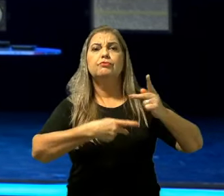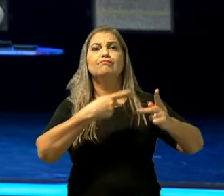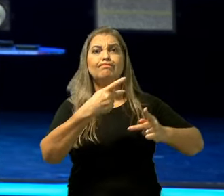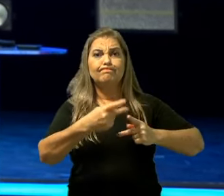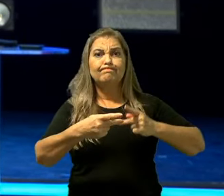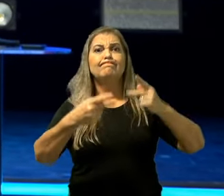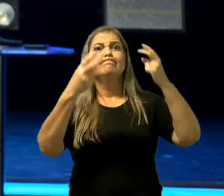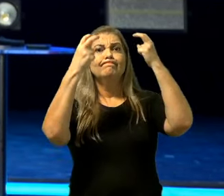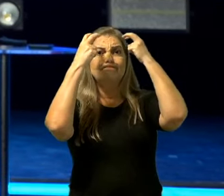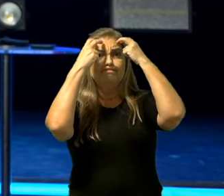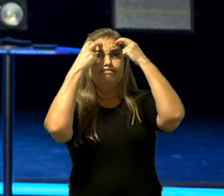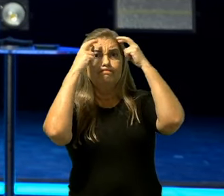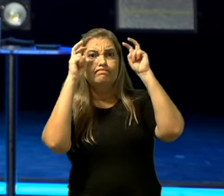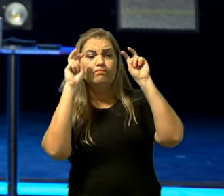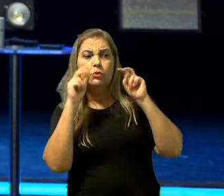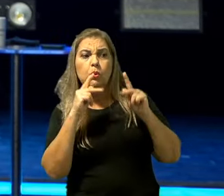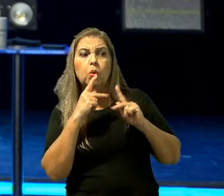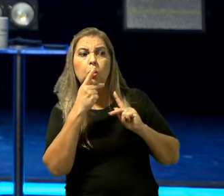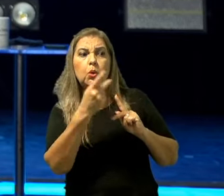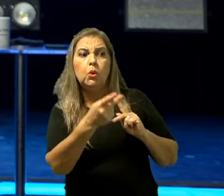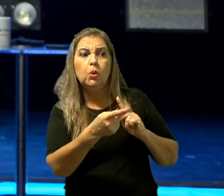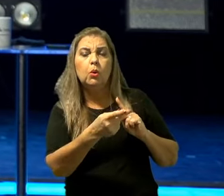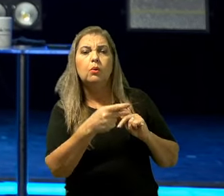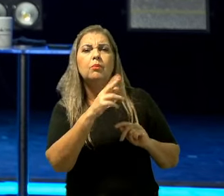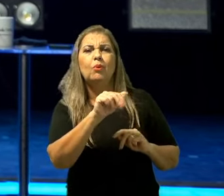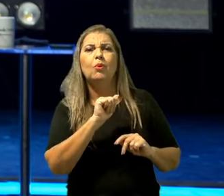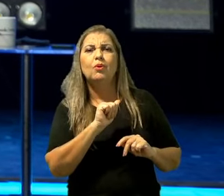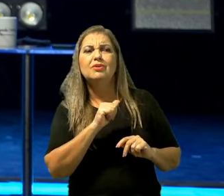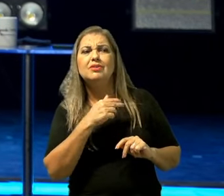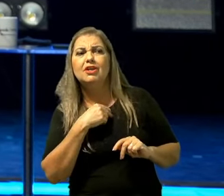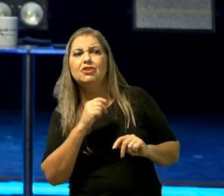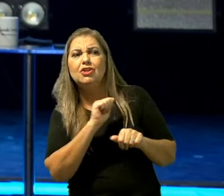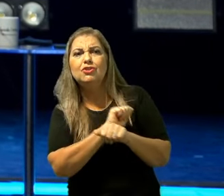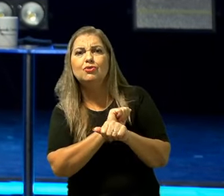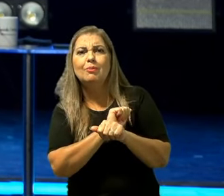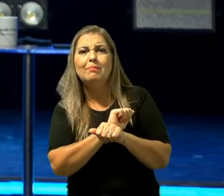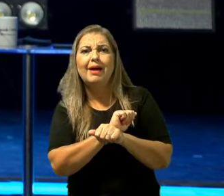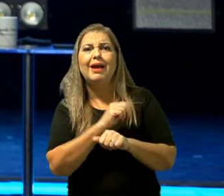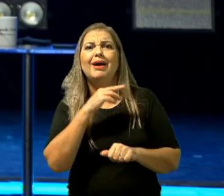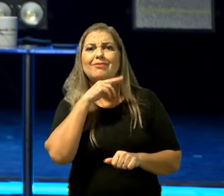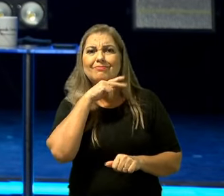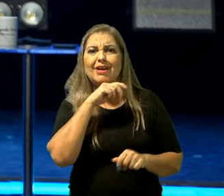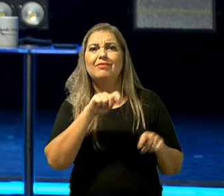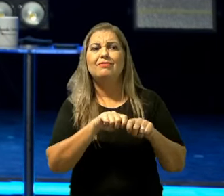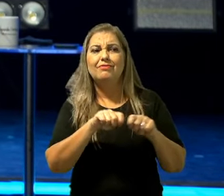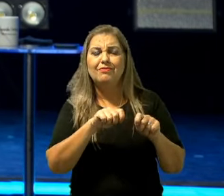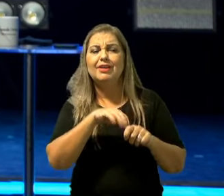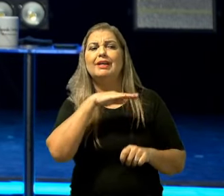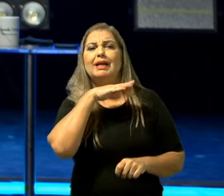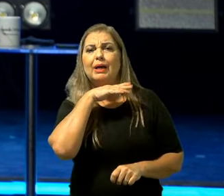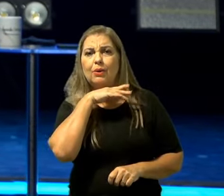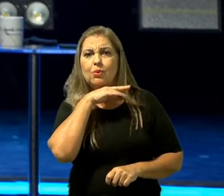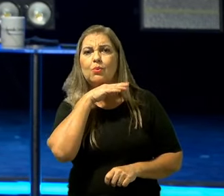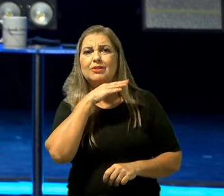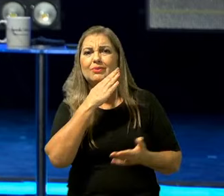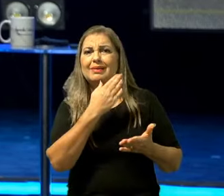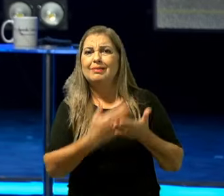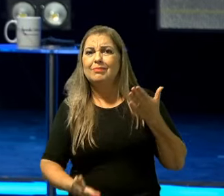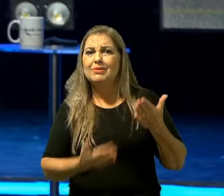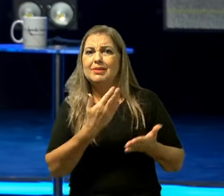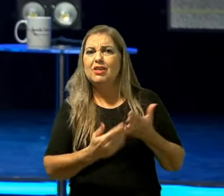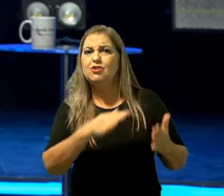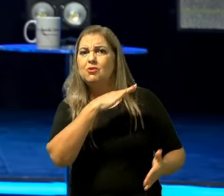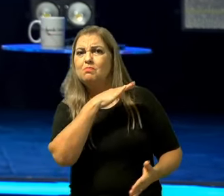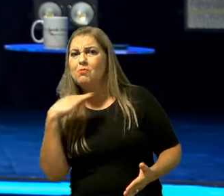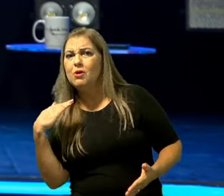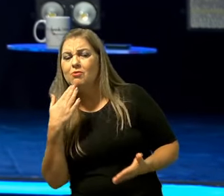Faraó olhou para o povo e fez assim: rapaz, se a gente não parar agora vai ficar ruim para a gente. Se a gente não acabar com eles agora vai ficar ruim. Porque